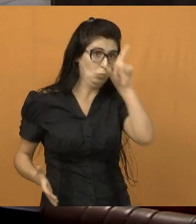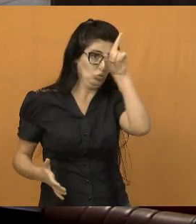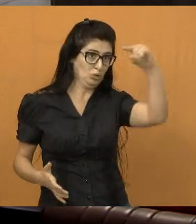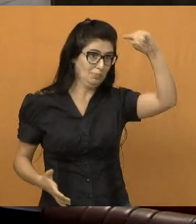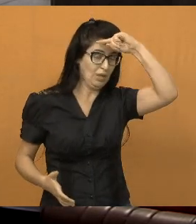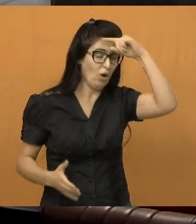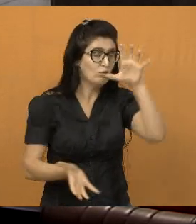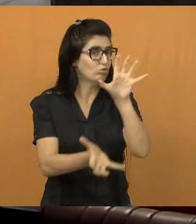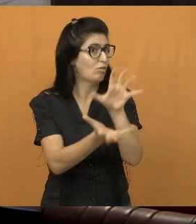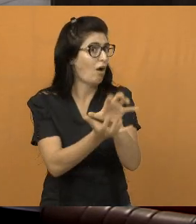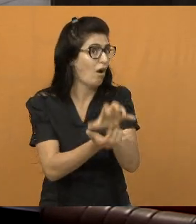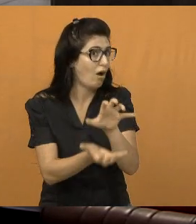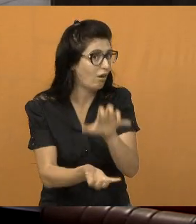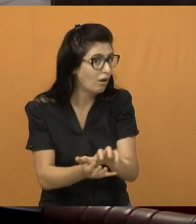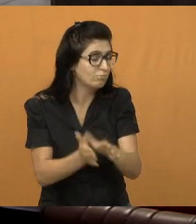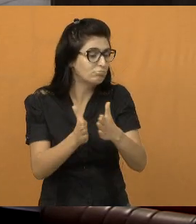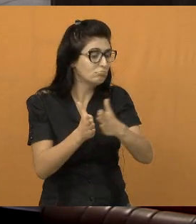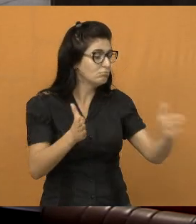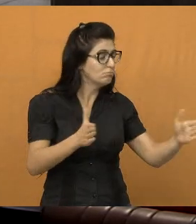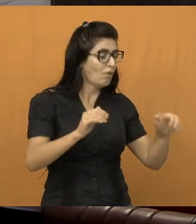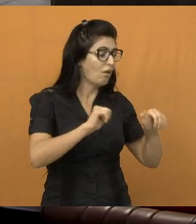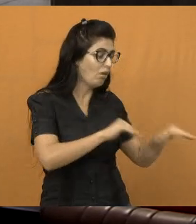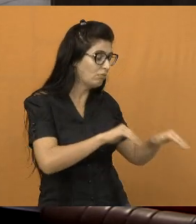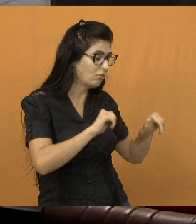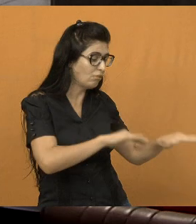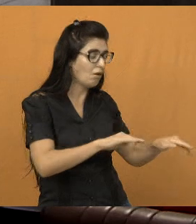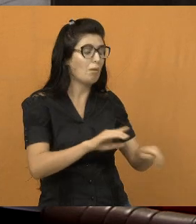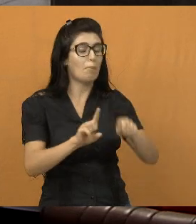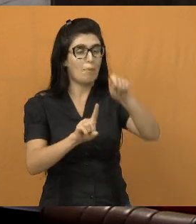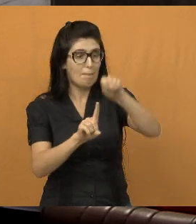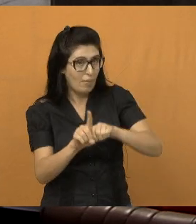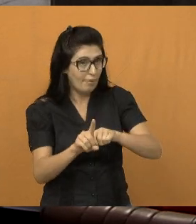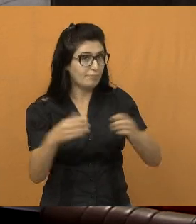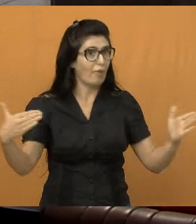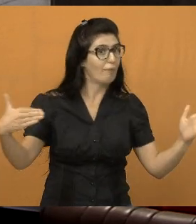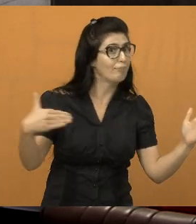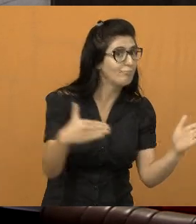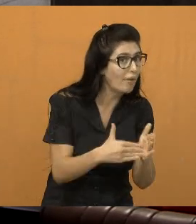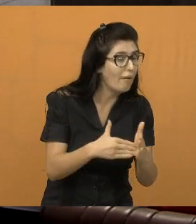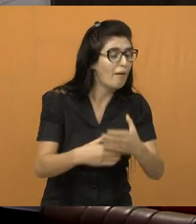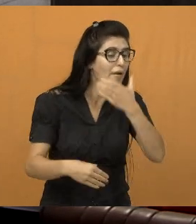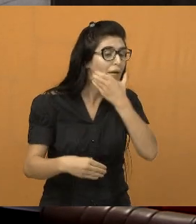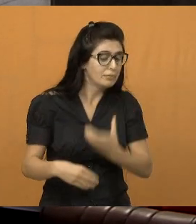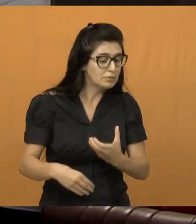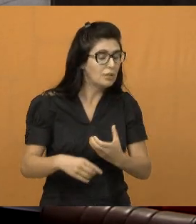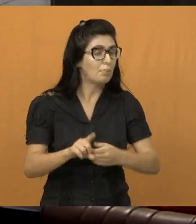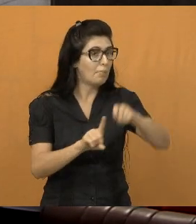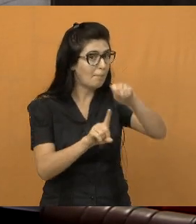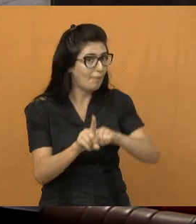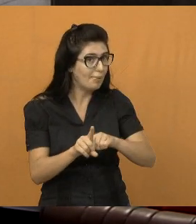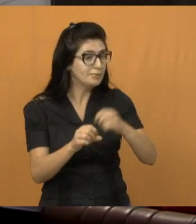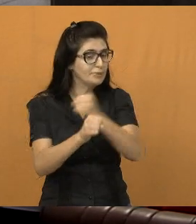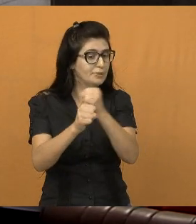Jacareí, referente ao terceiro quadrimestre do ano de 2017, em cumprimento à Lei